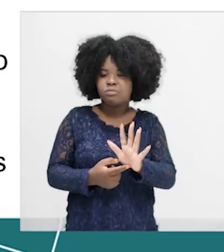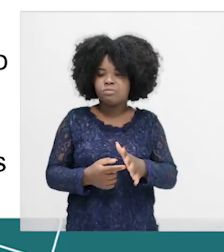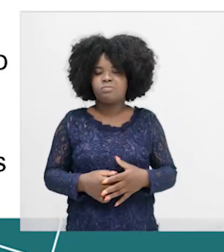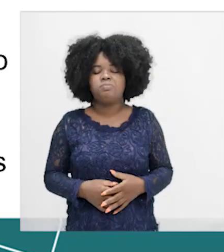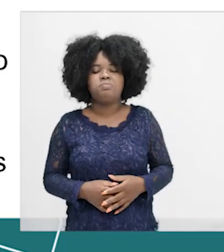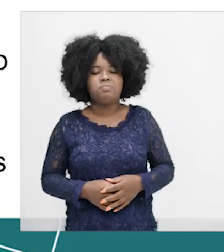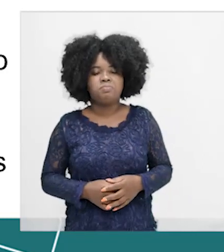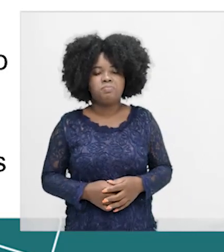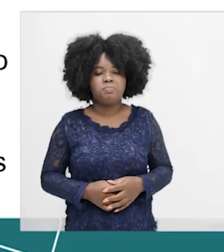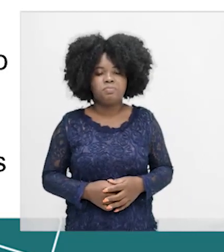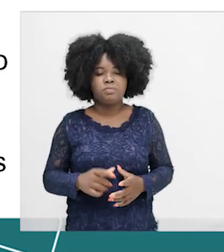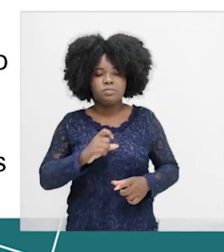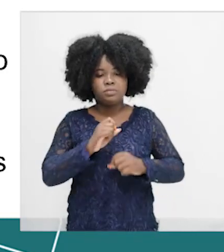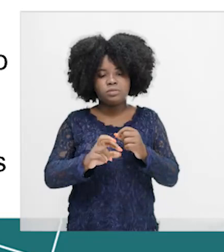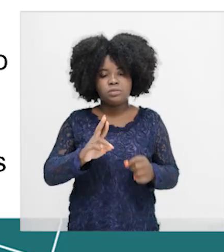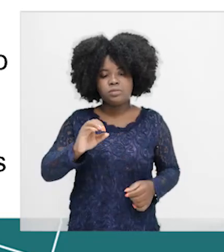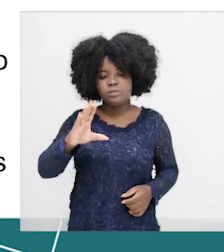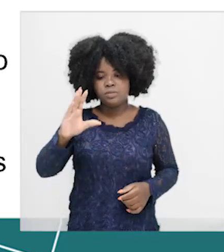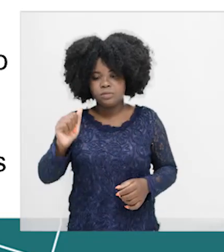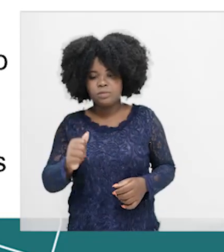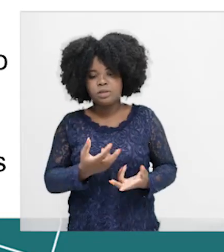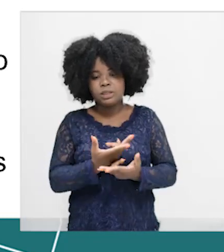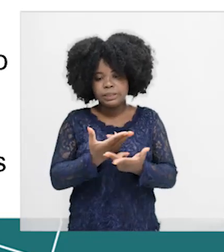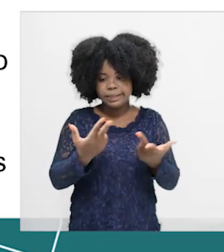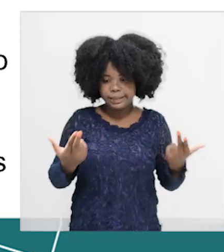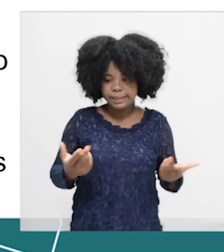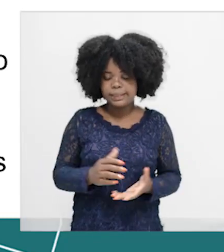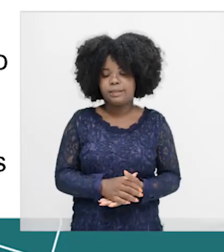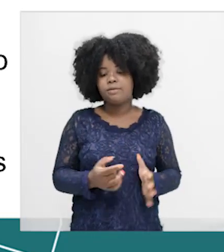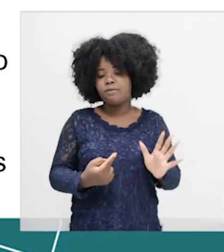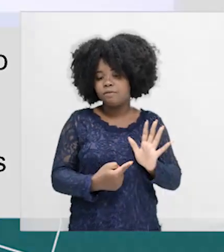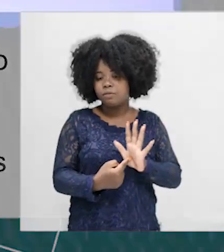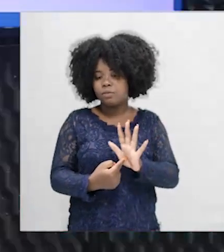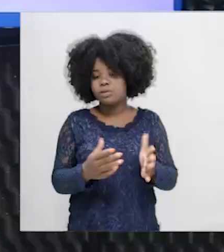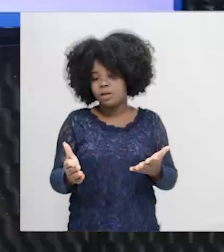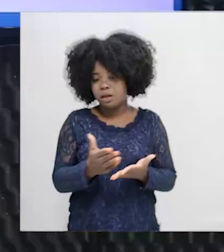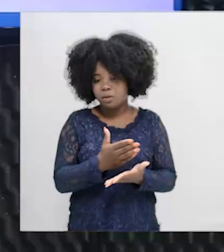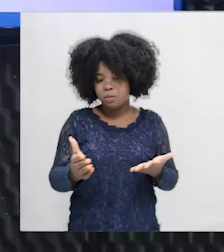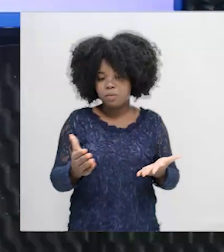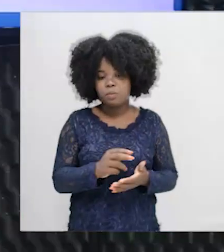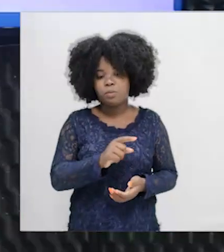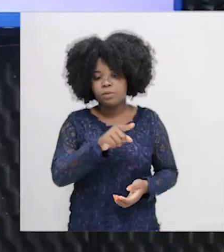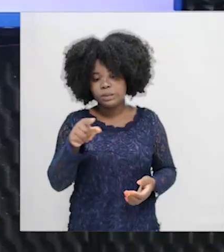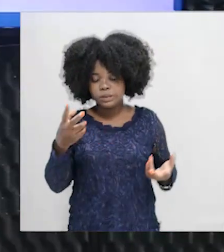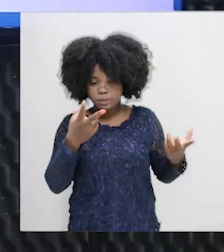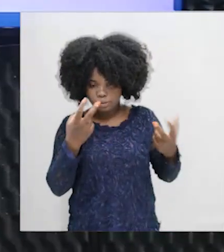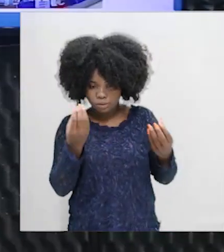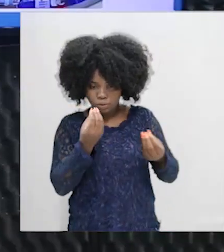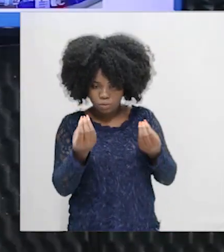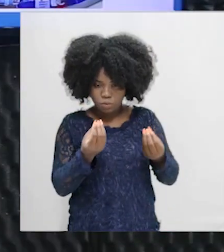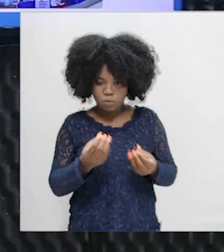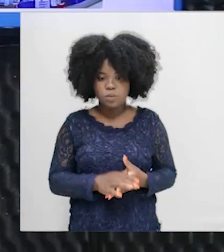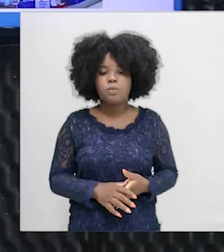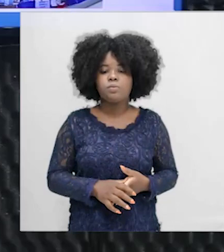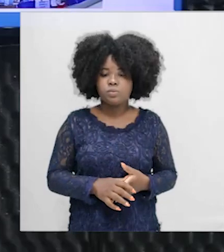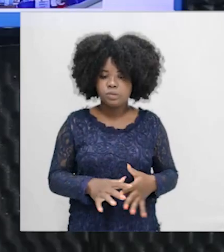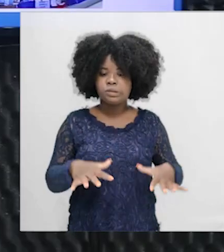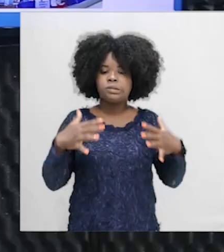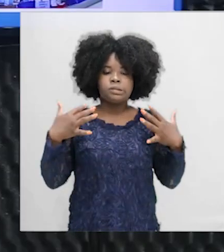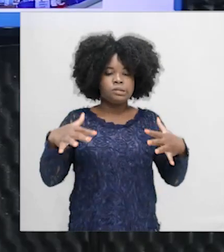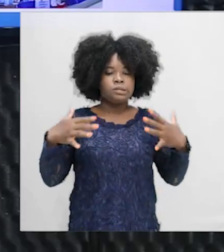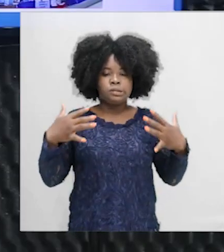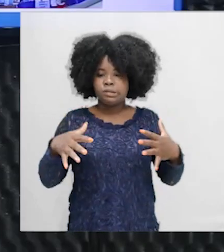Kufá, a cúpula de roca, e eu vou mostrar alguns para vocês, para a gente ter uma noção do visual de como isso chama atenção. Essa